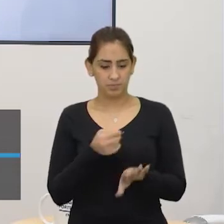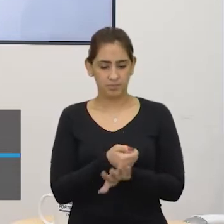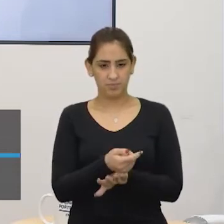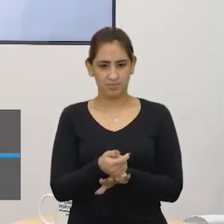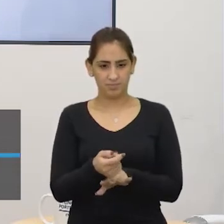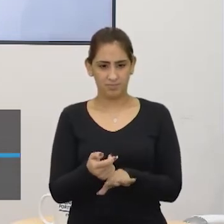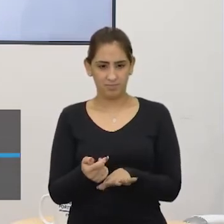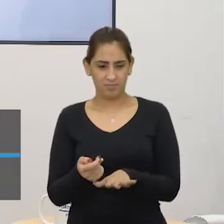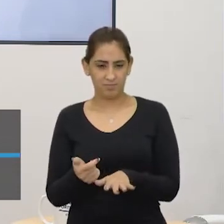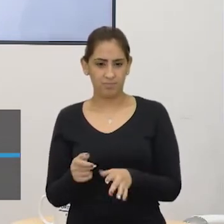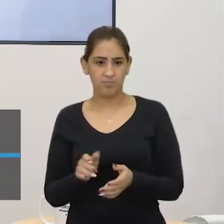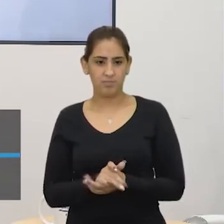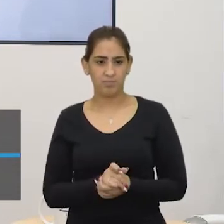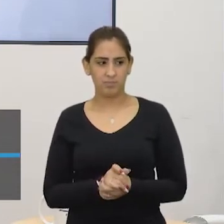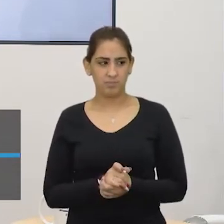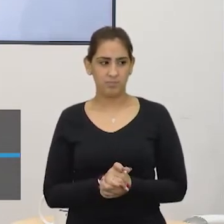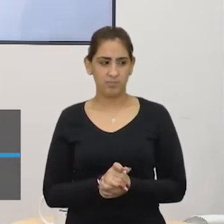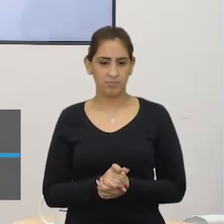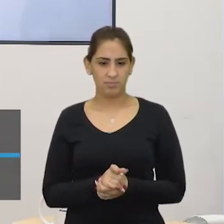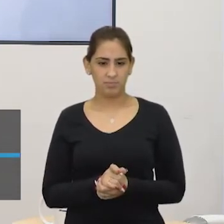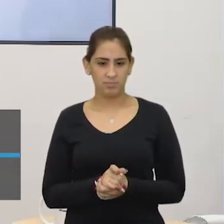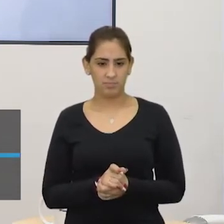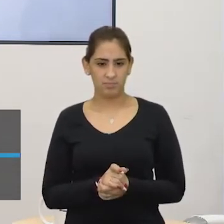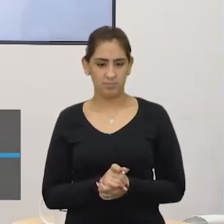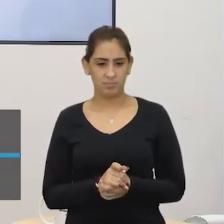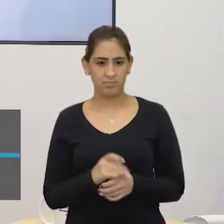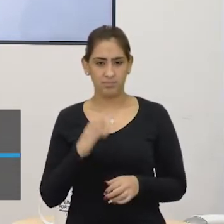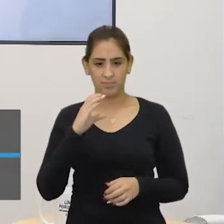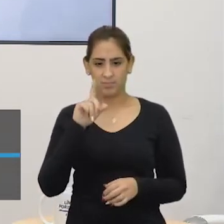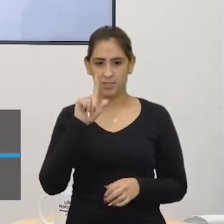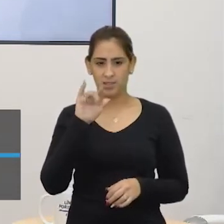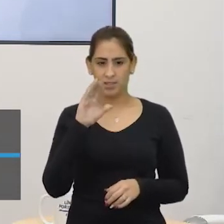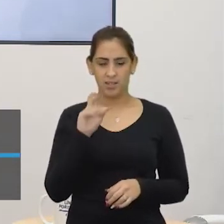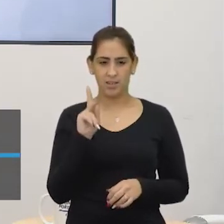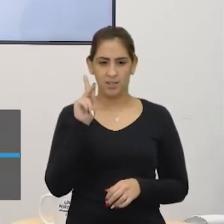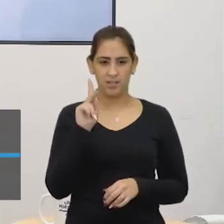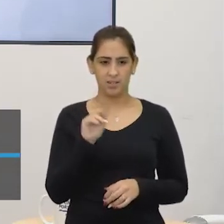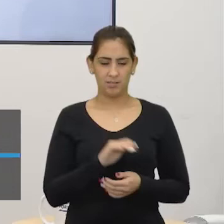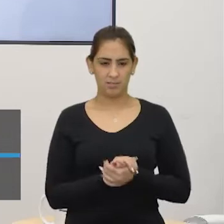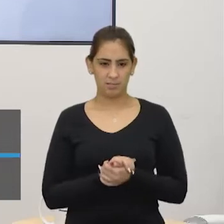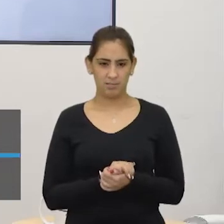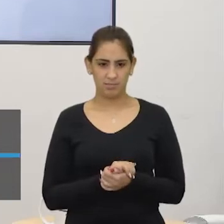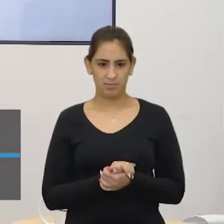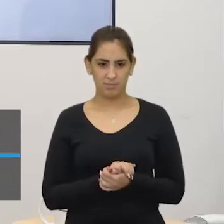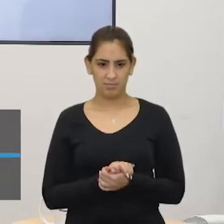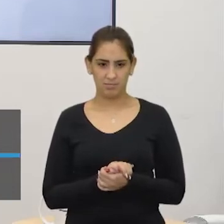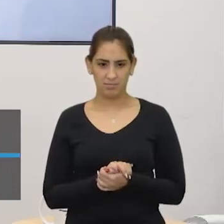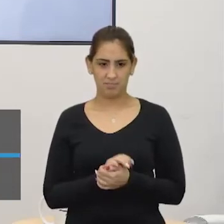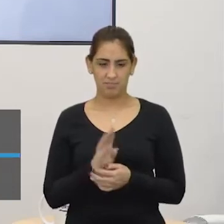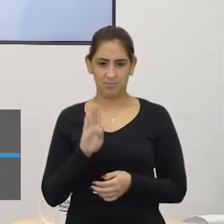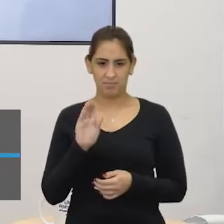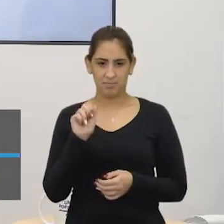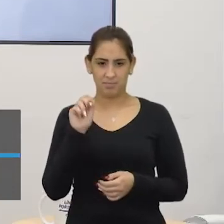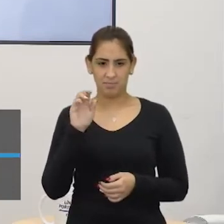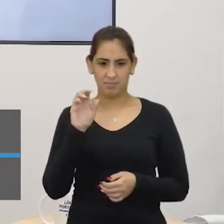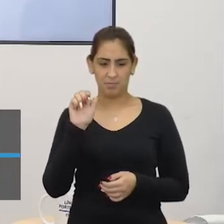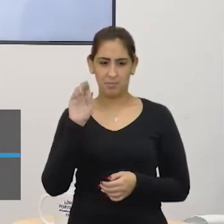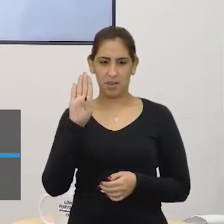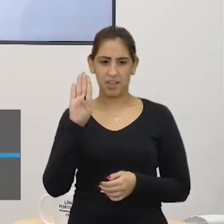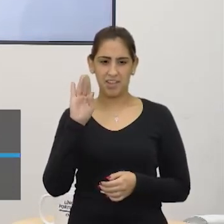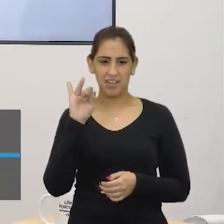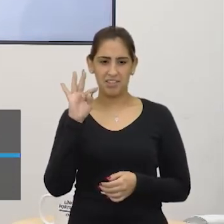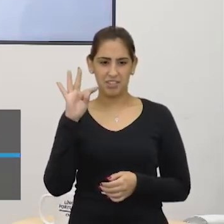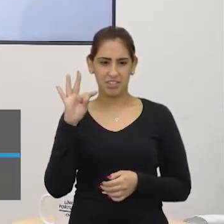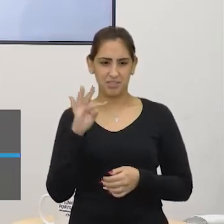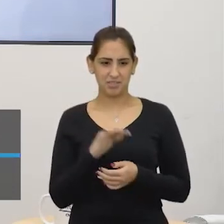clickbait. Clickbait, tá ligado? O que é clickbait? Se não, vai lá na aula da primeira série. Olha, eu recomendo, eu tô aqui me autopromovendo a aula